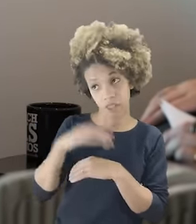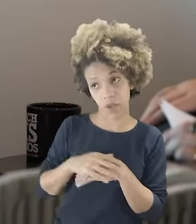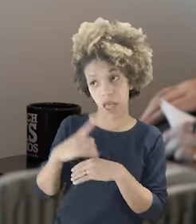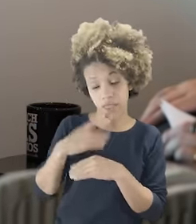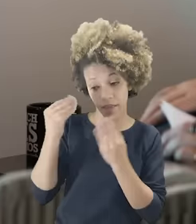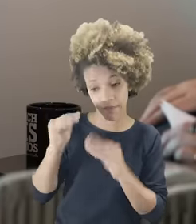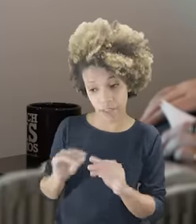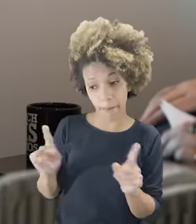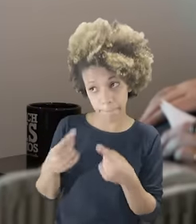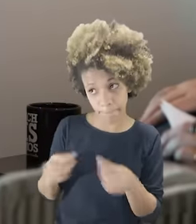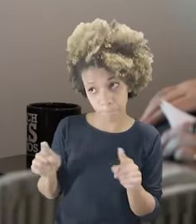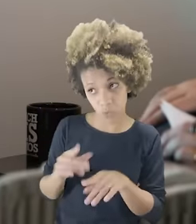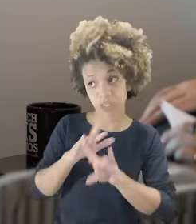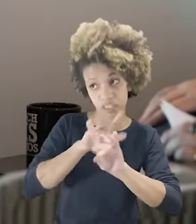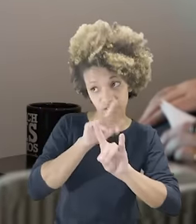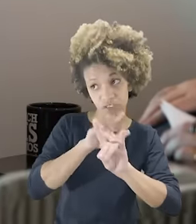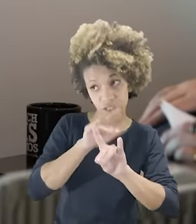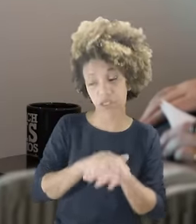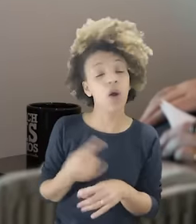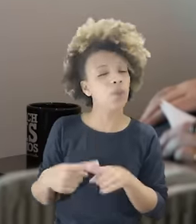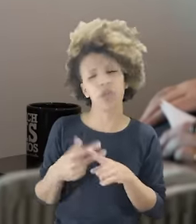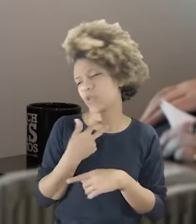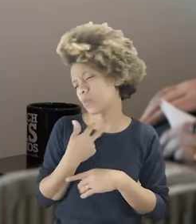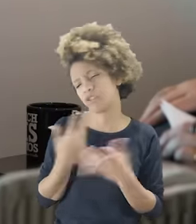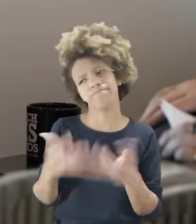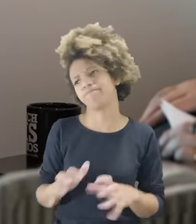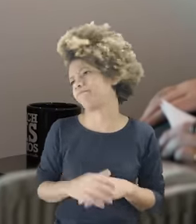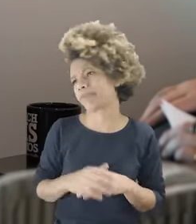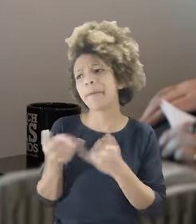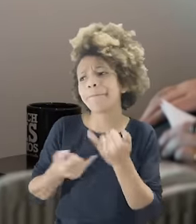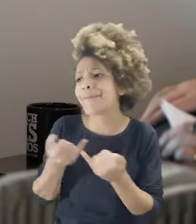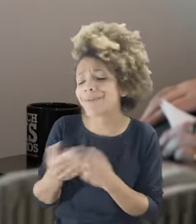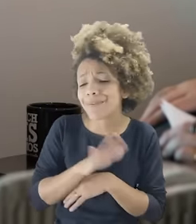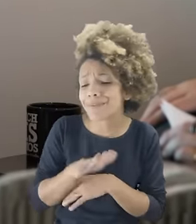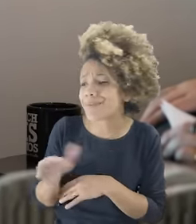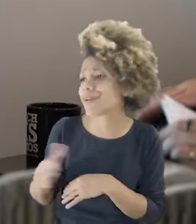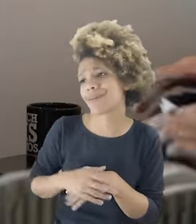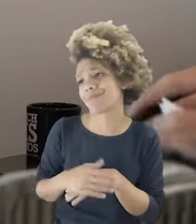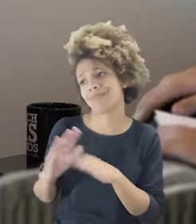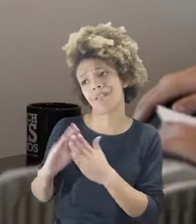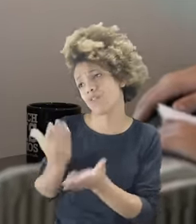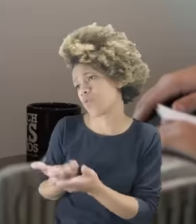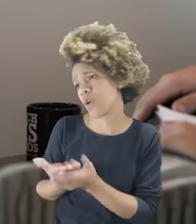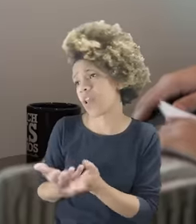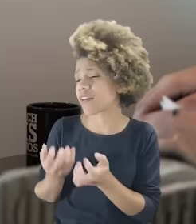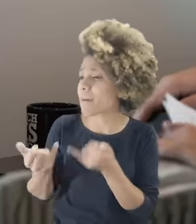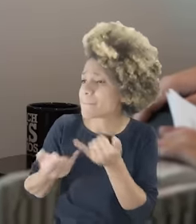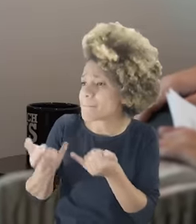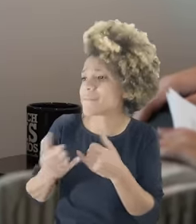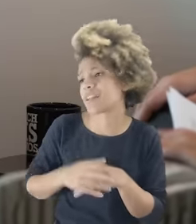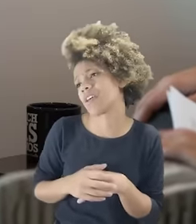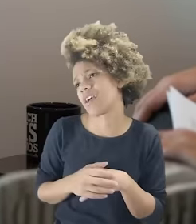tem versões dessas músicas veganas porque a gente não pode mais aceitar brincadeira Maurício as crianças no colégio as crianças queriam brincar